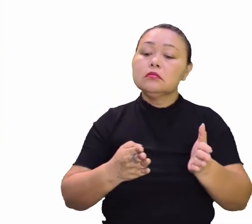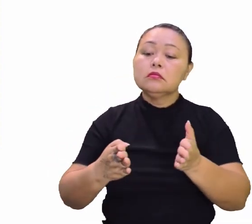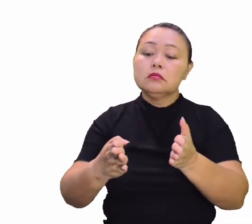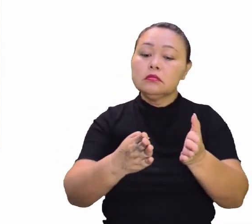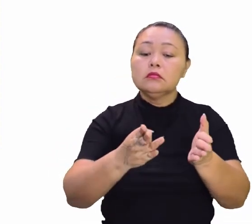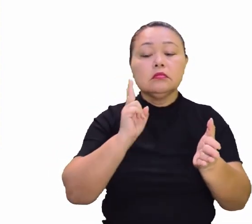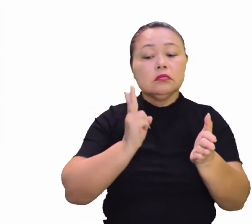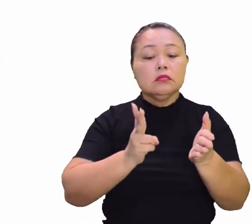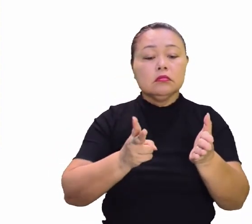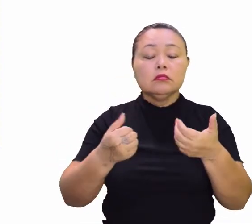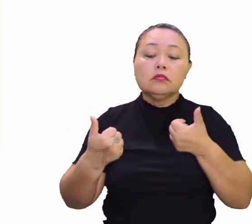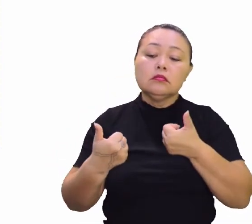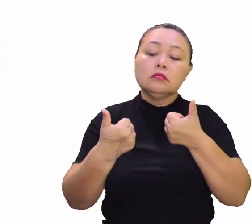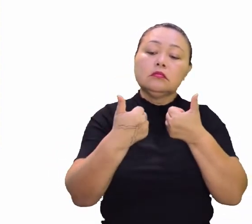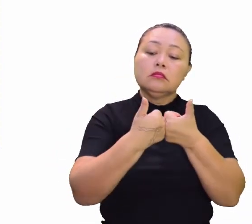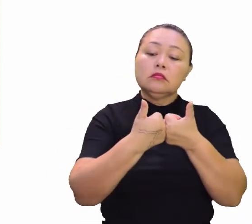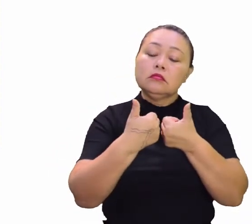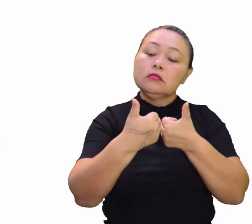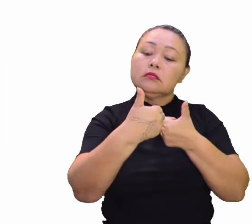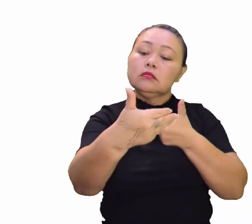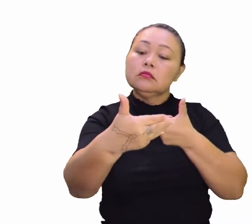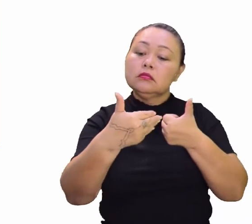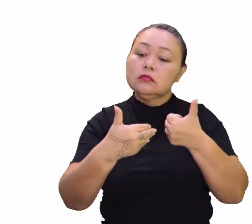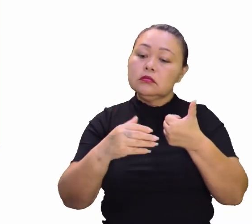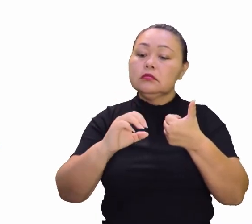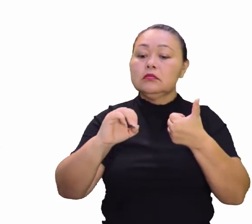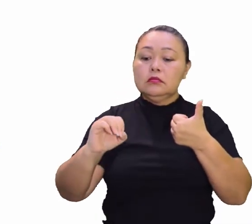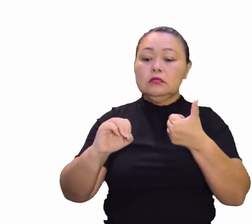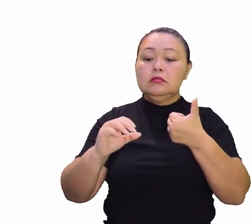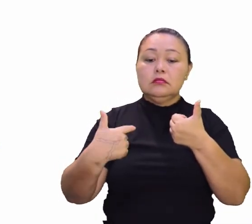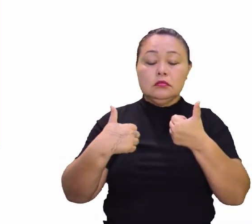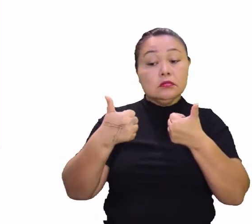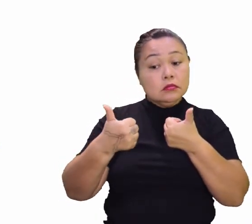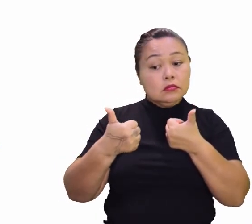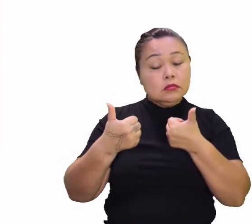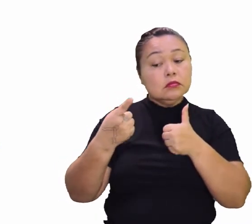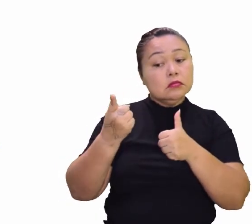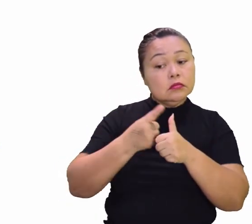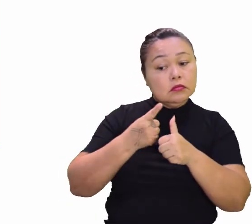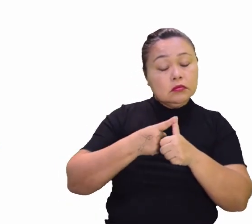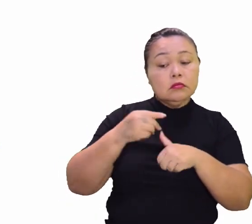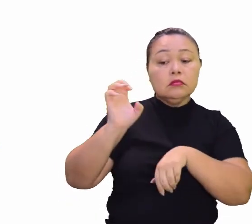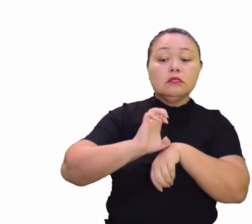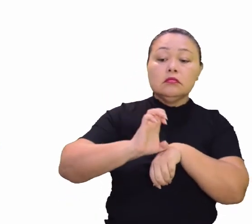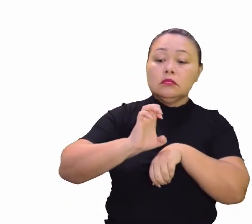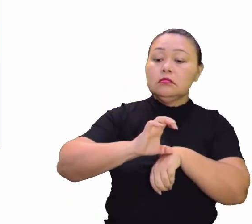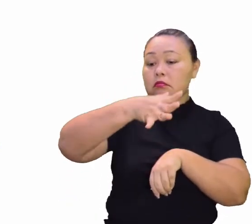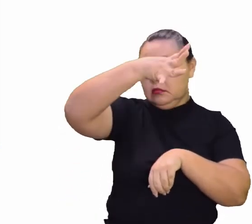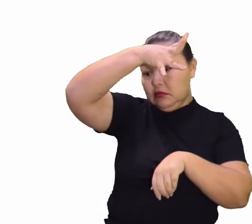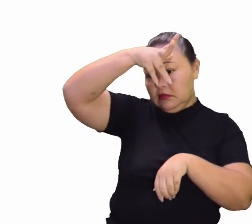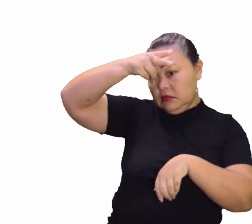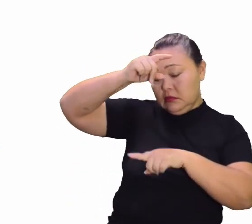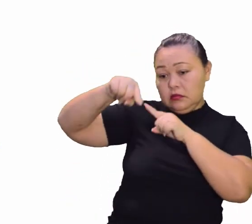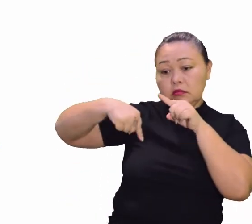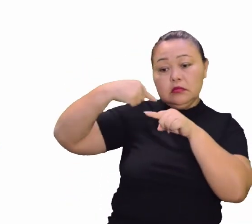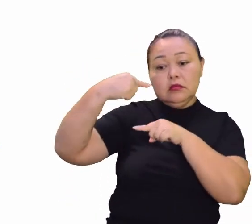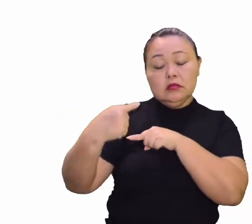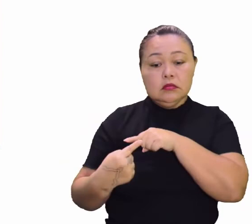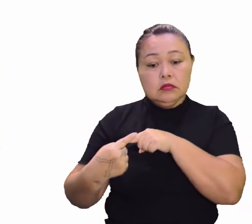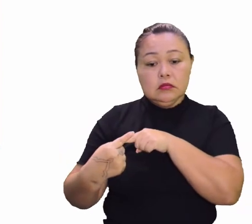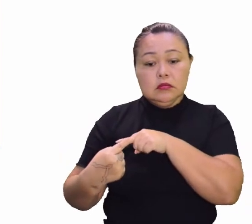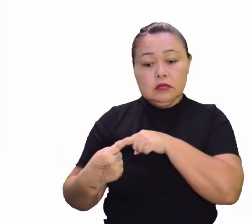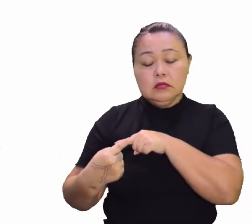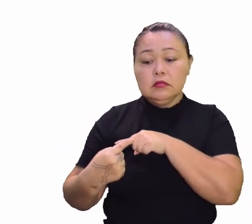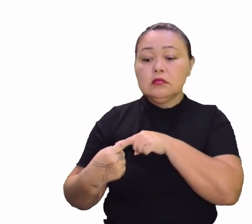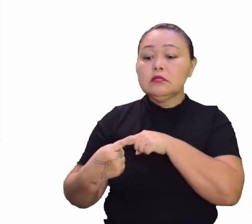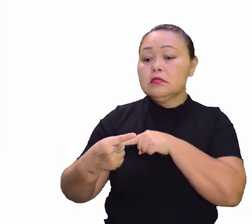discorre sempre bem perto da fronteira oriental. Primeiro com o estado do Mato Grosso e depois com